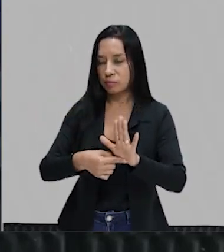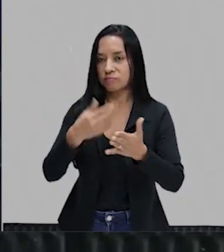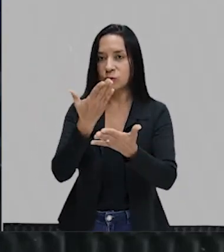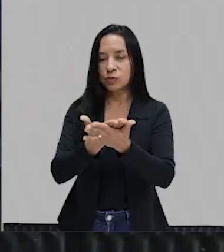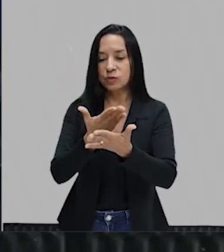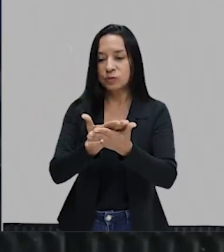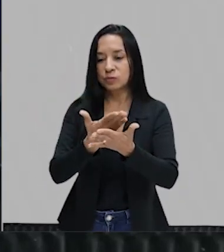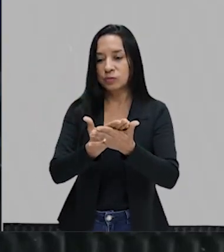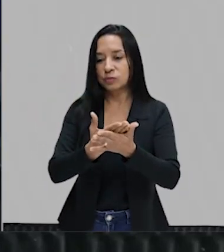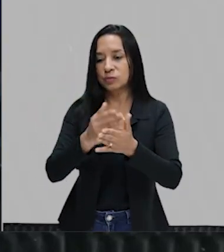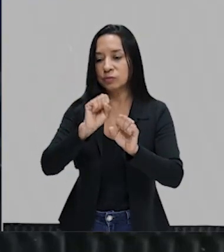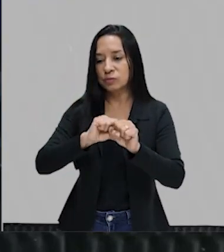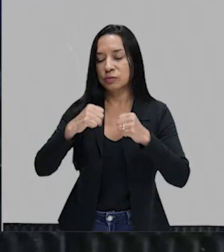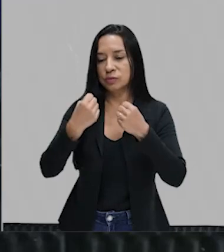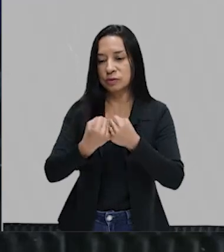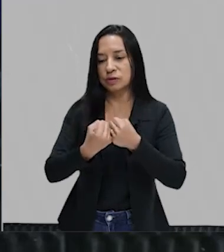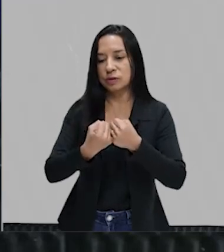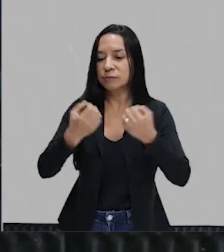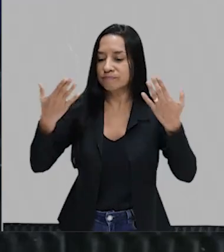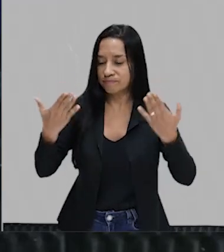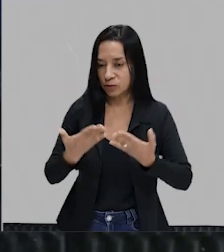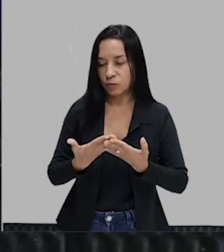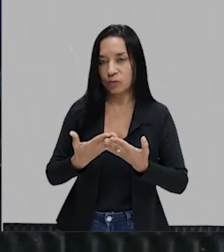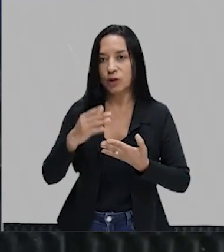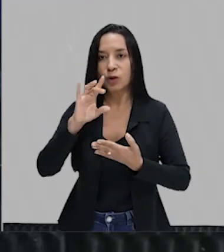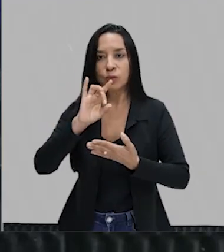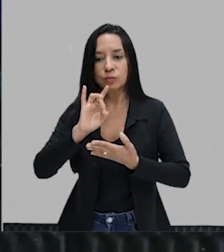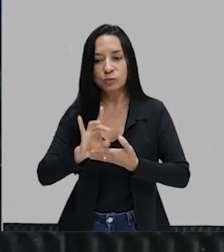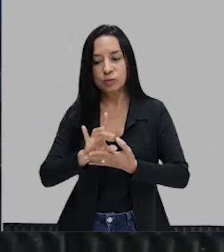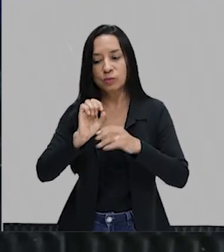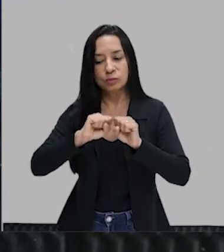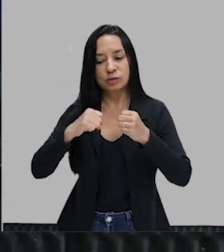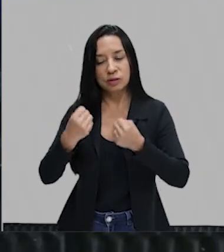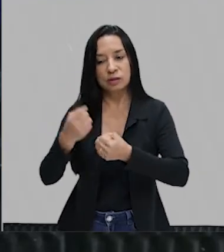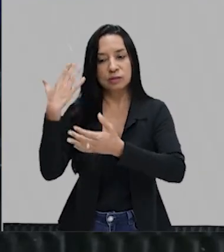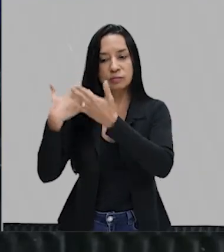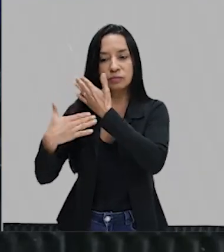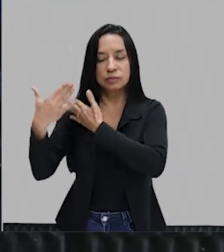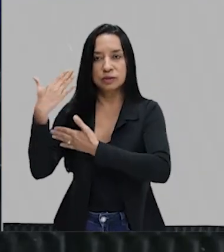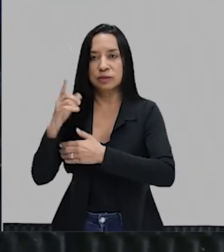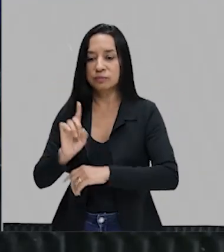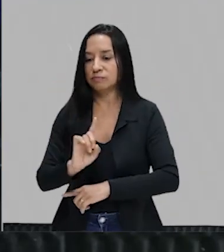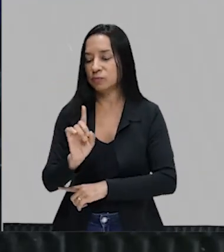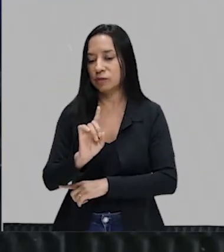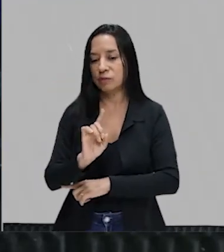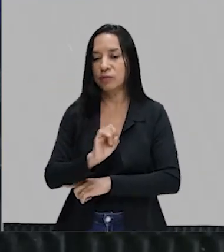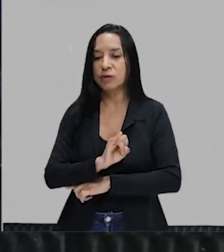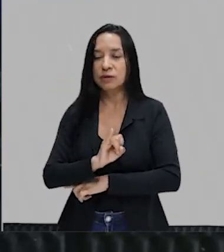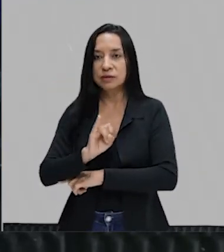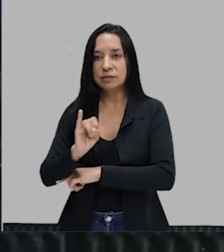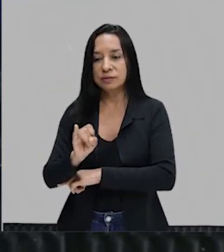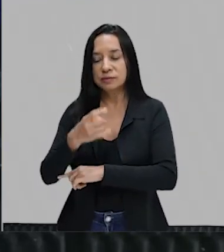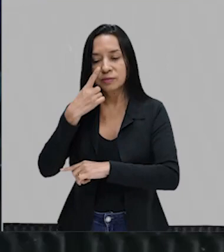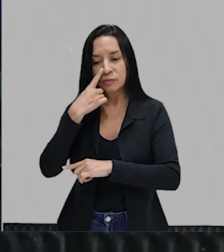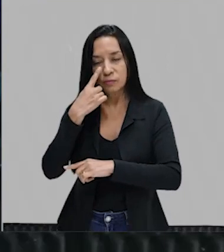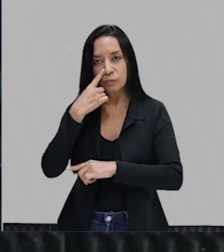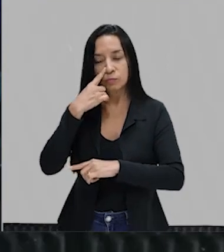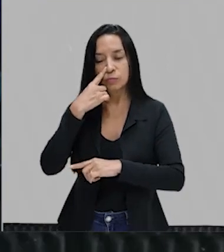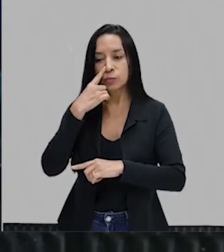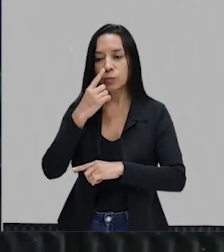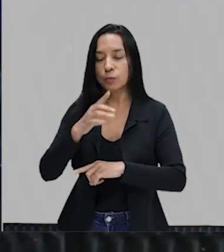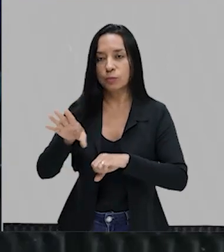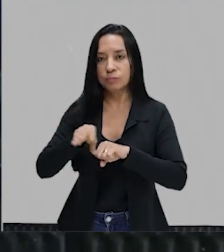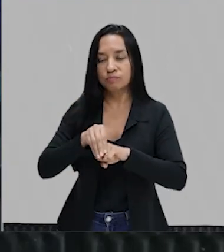sociedades presentes e não apenas daquelas sociedades do passado. Se nós analisarmos, o conhecimento